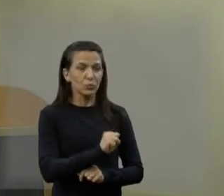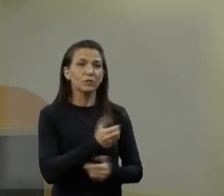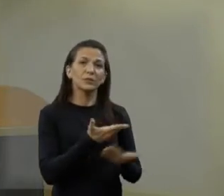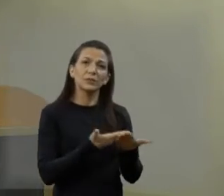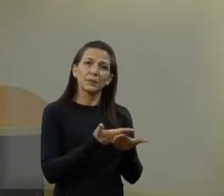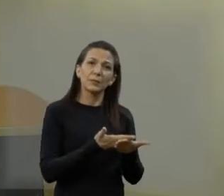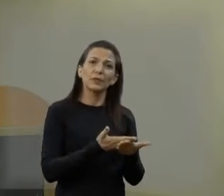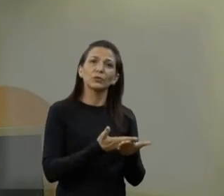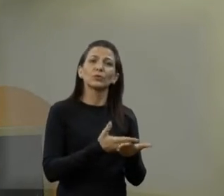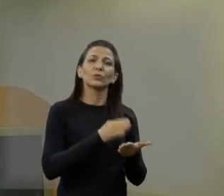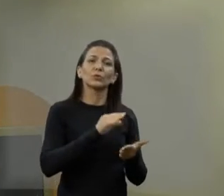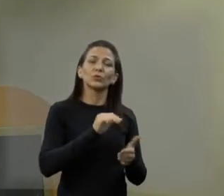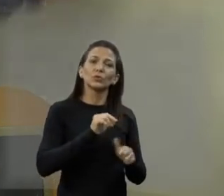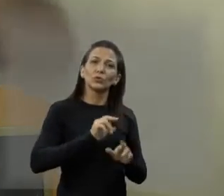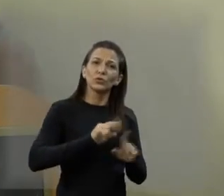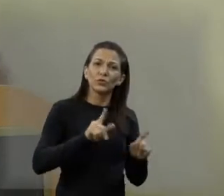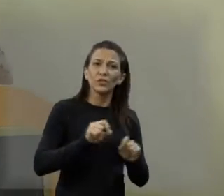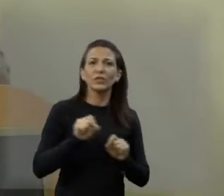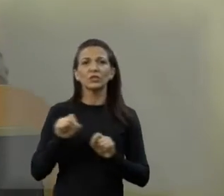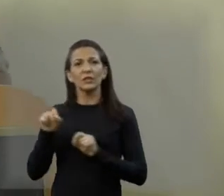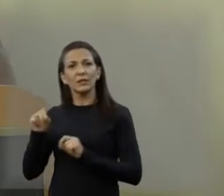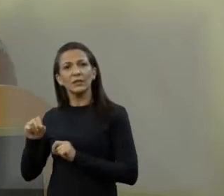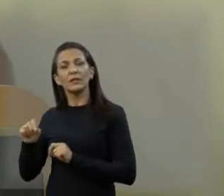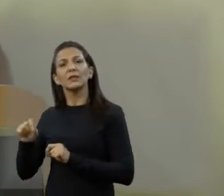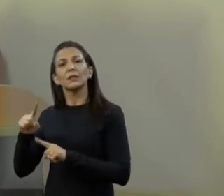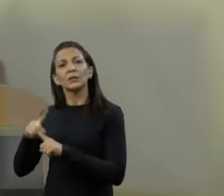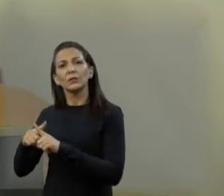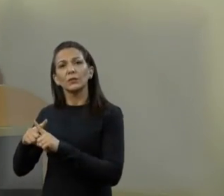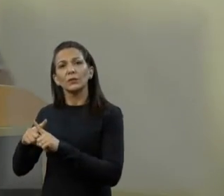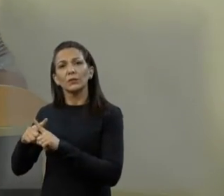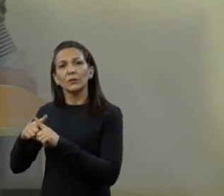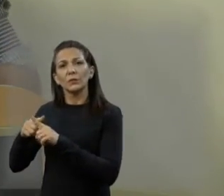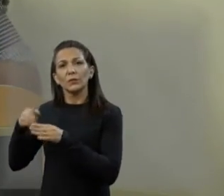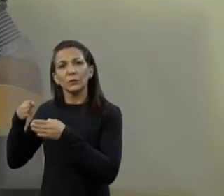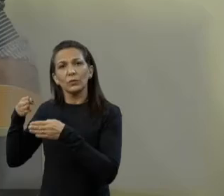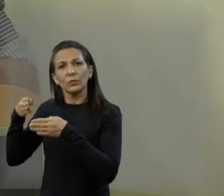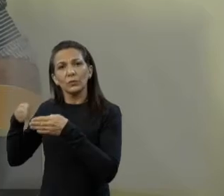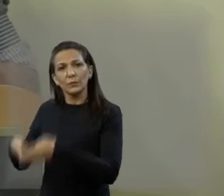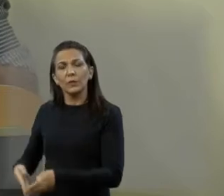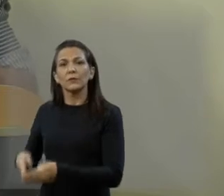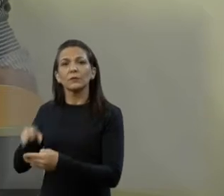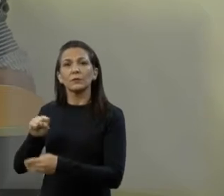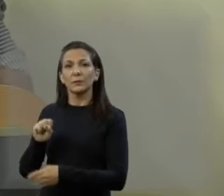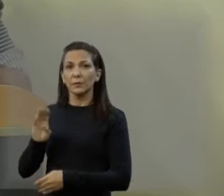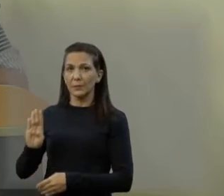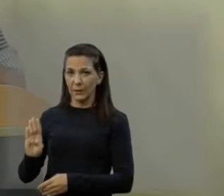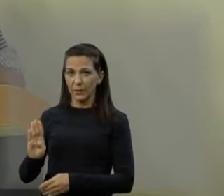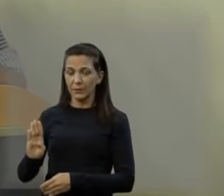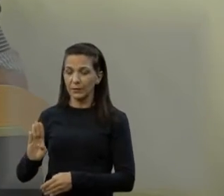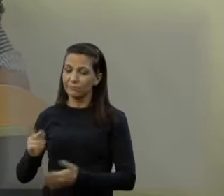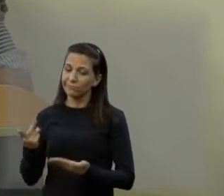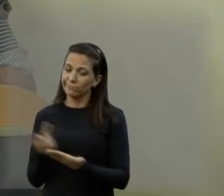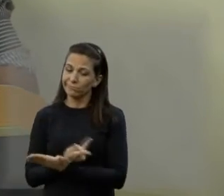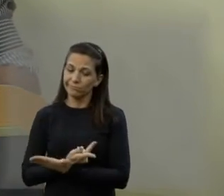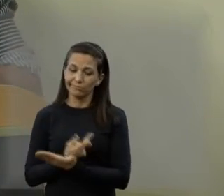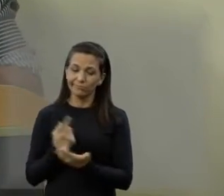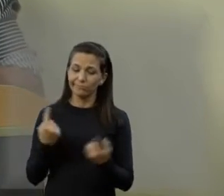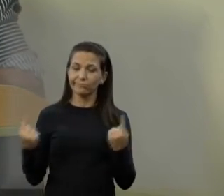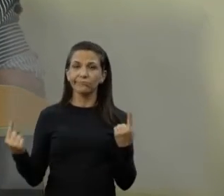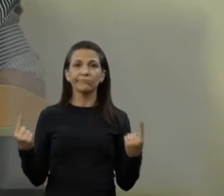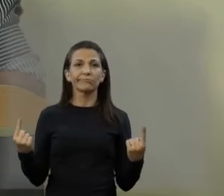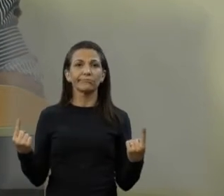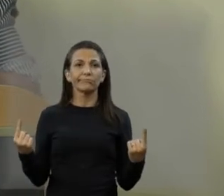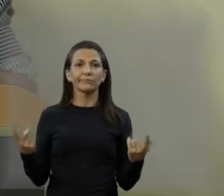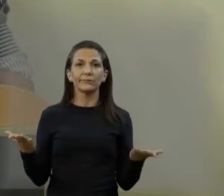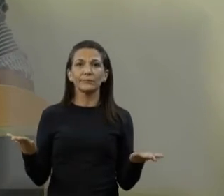São Bento tem tratamento bem não me parece razoável trabalhar dessa forma segunda questão que me parece